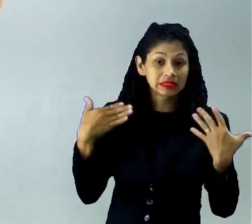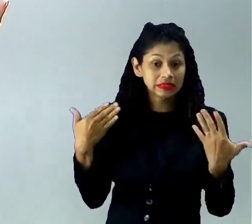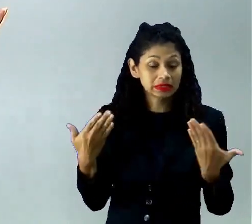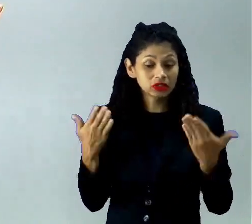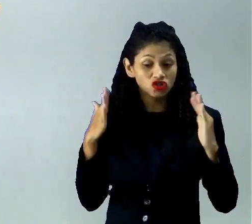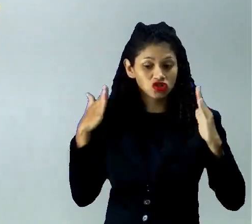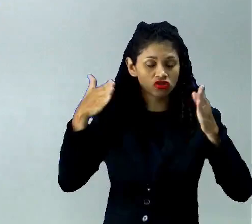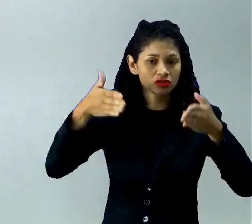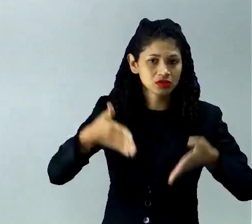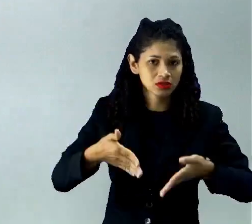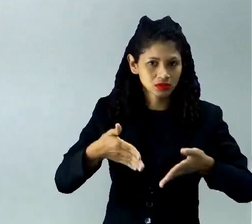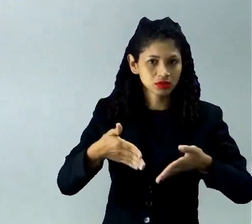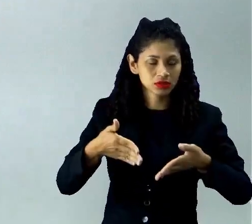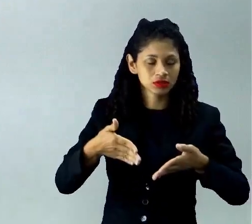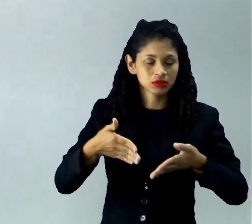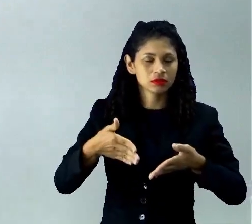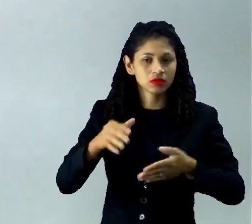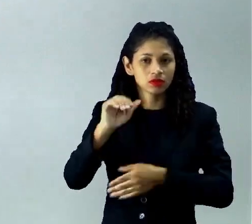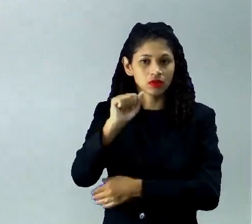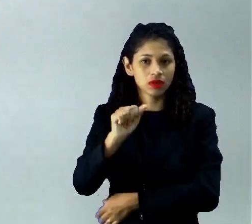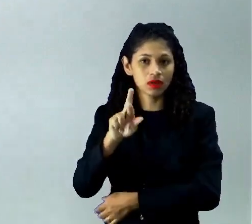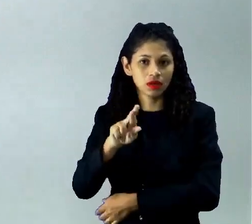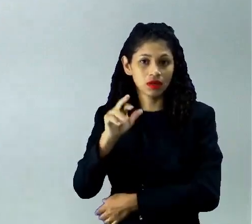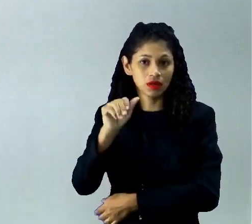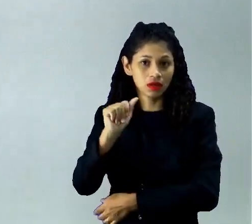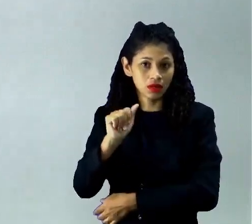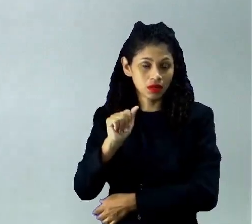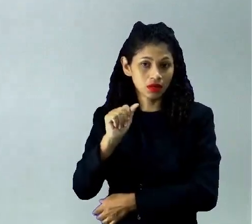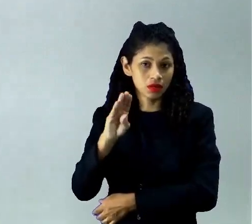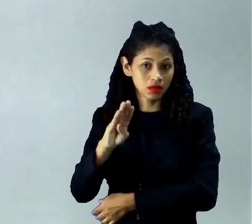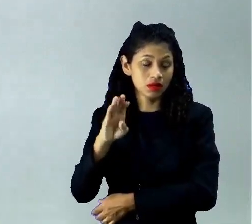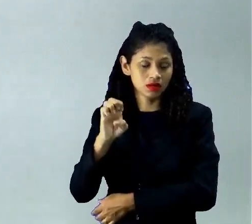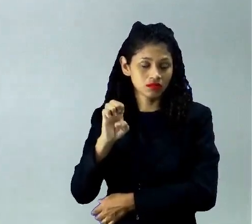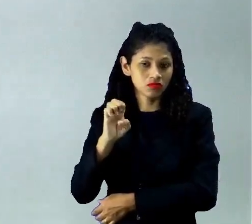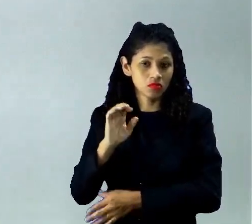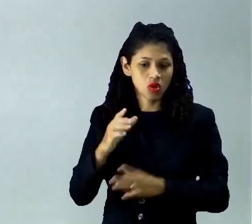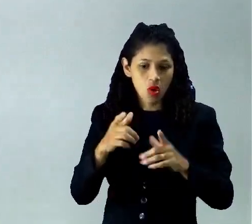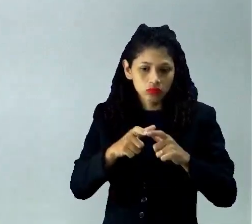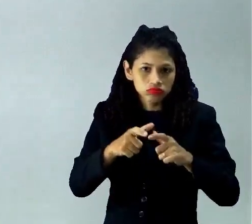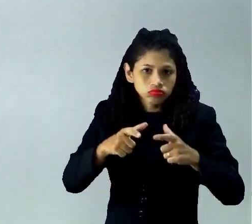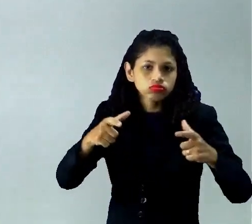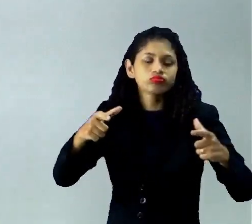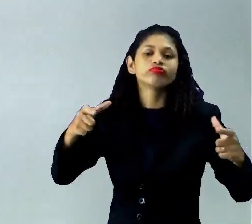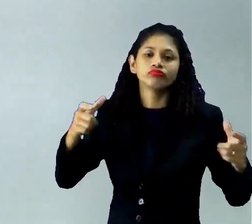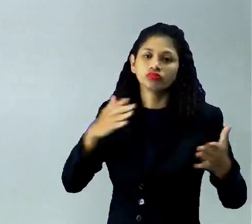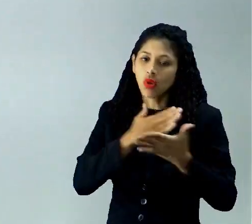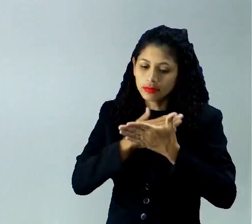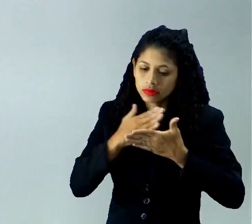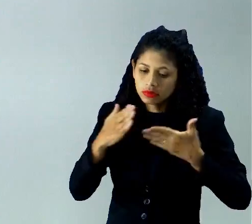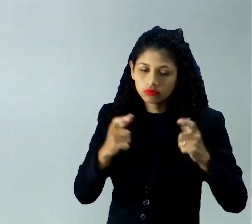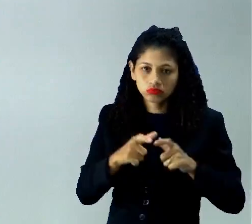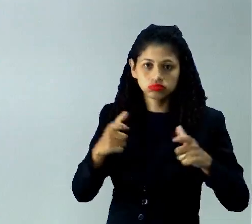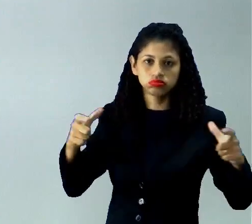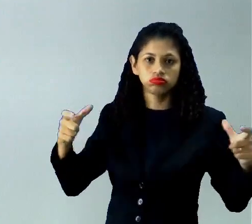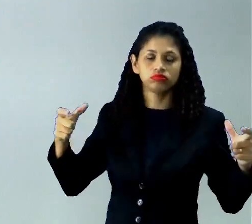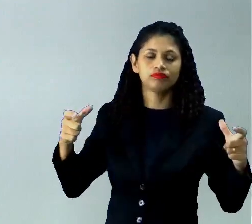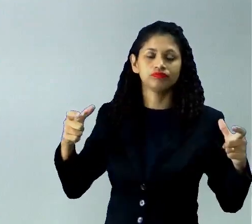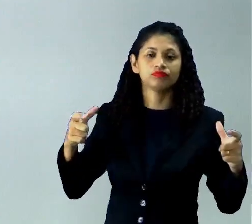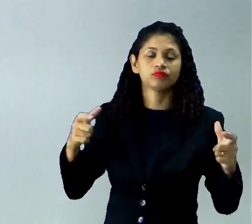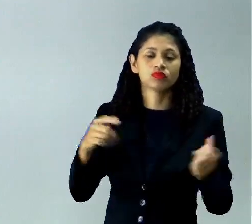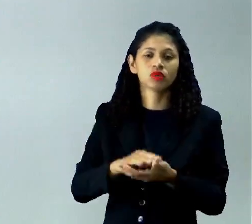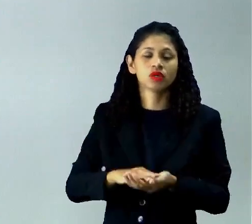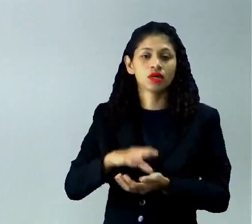esse tráfico transsaariano, ele vai crescendo vertiginosamente. E a colonização portuguesa, né, a colonização espanhola